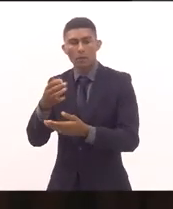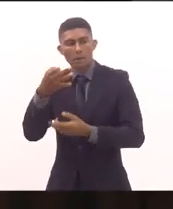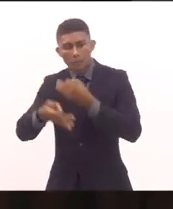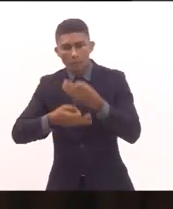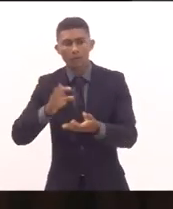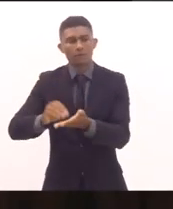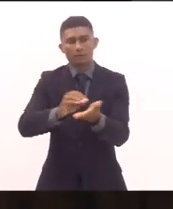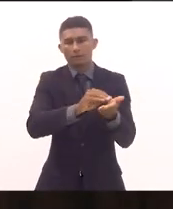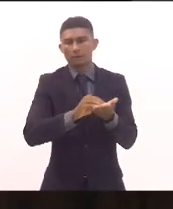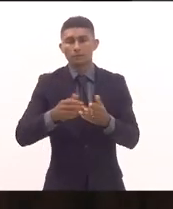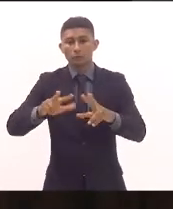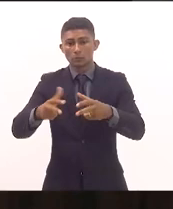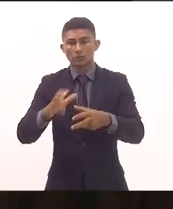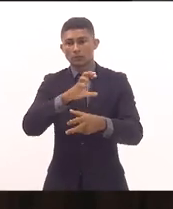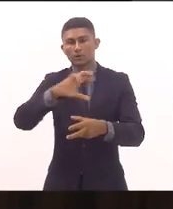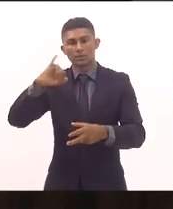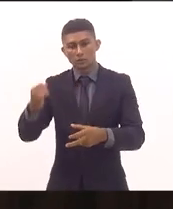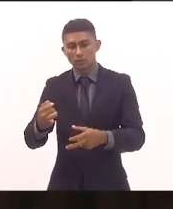Constituição e Justiça, deputado